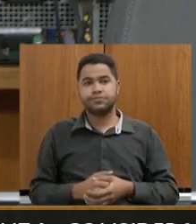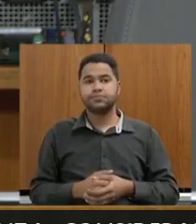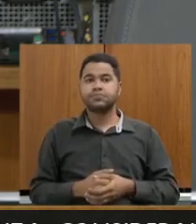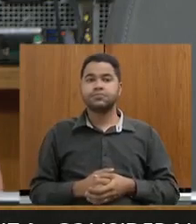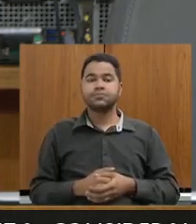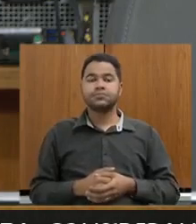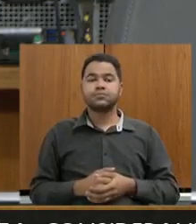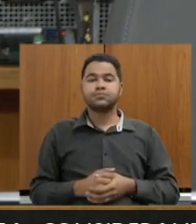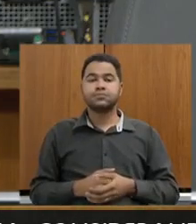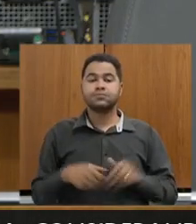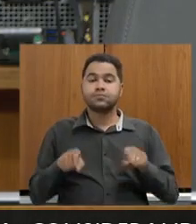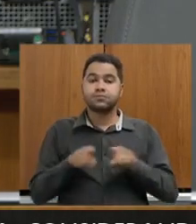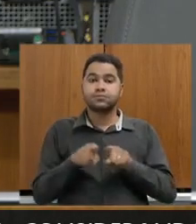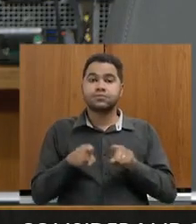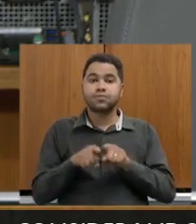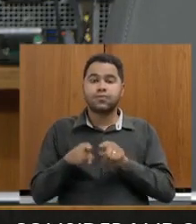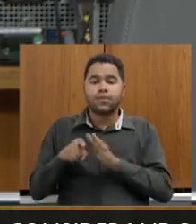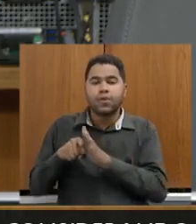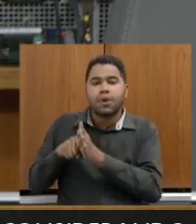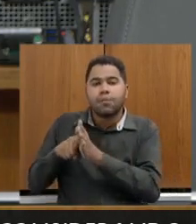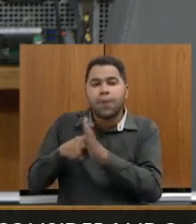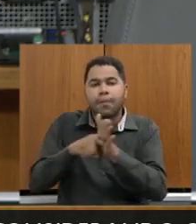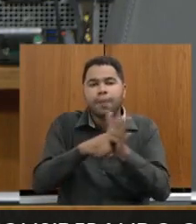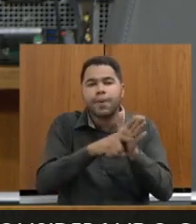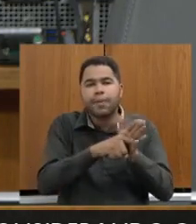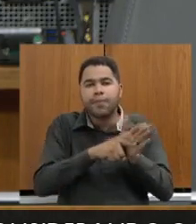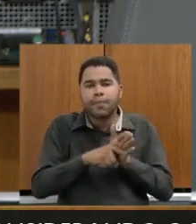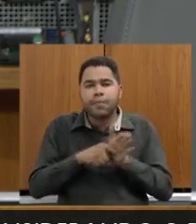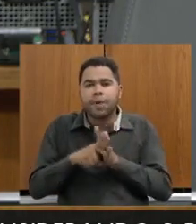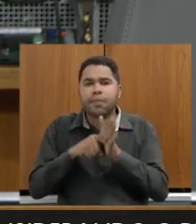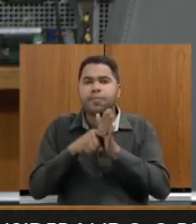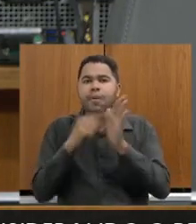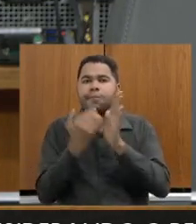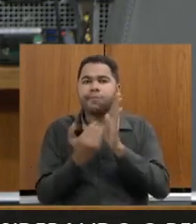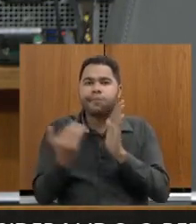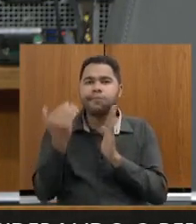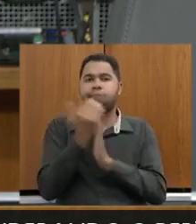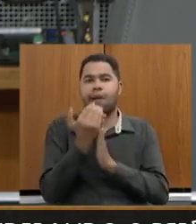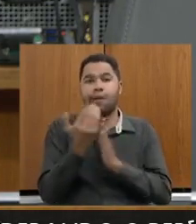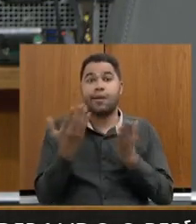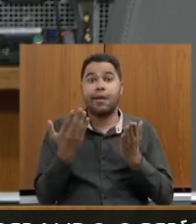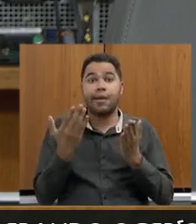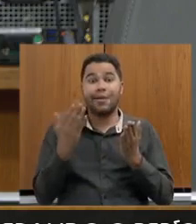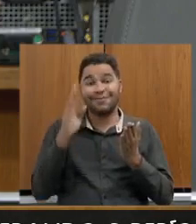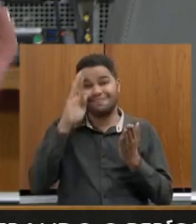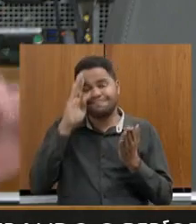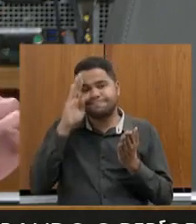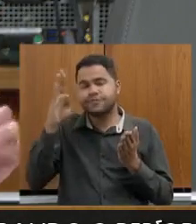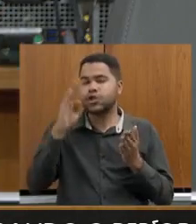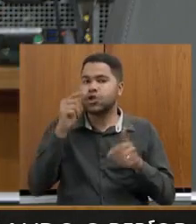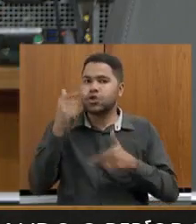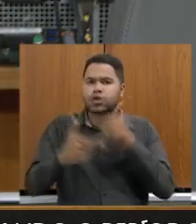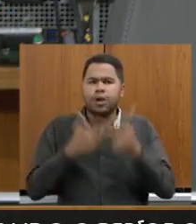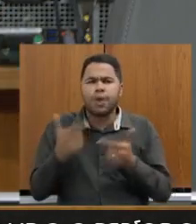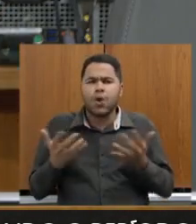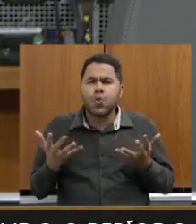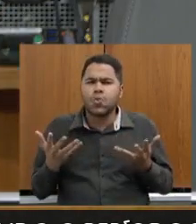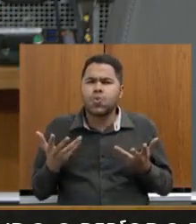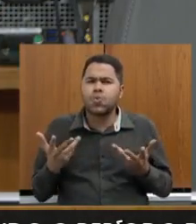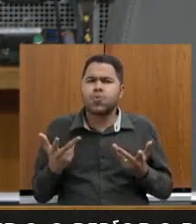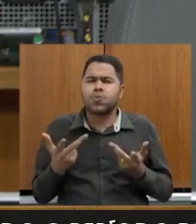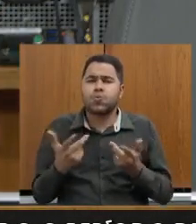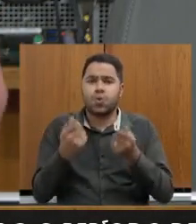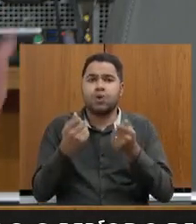também é a questão da invenção das investigações qualificadas principalmente é trabalho se ele cadistas a